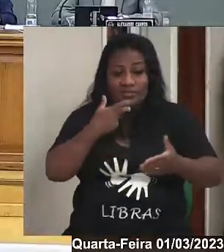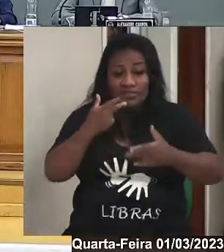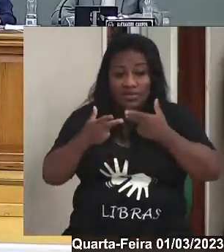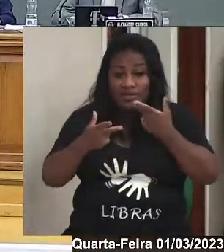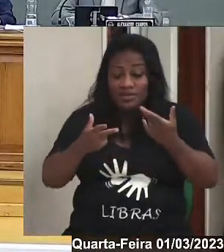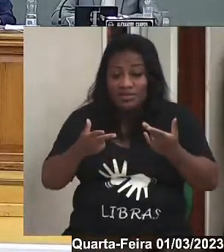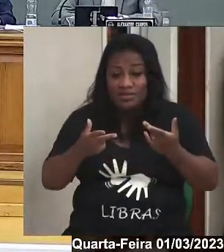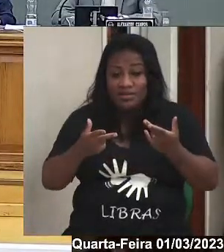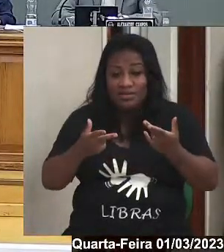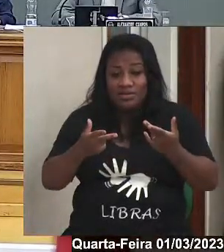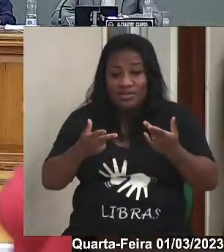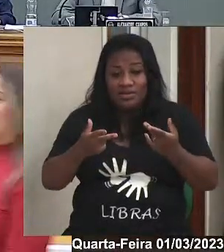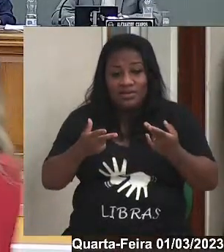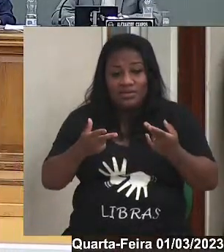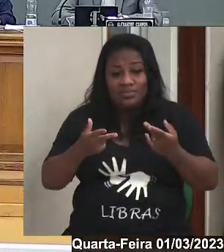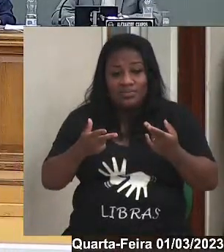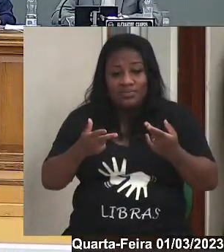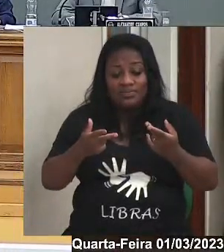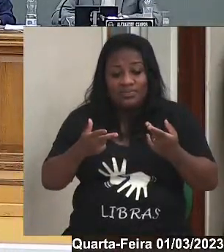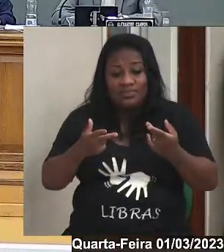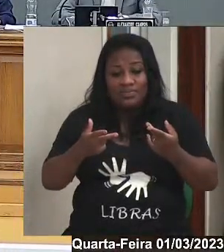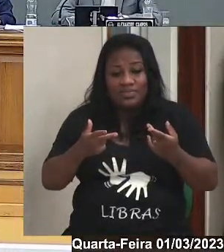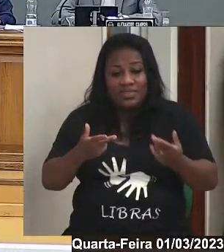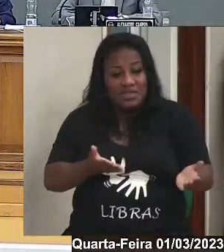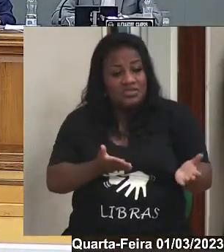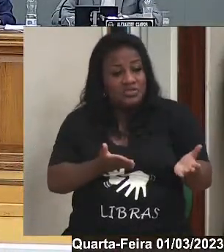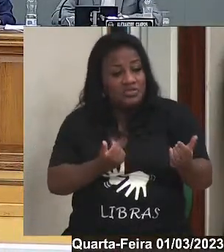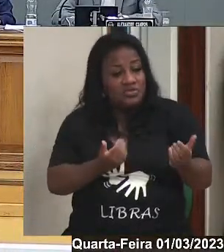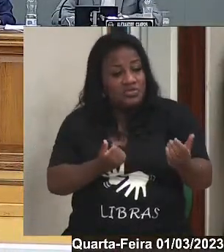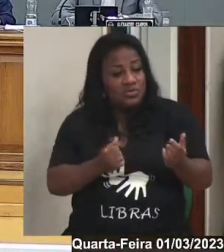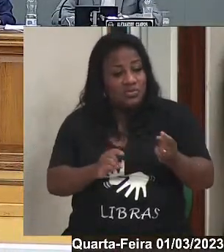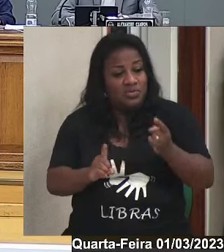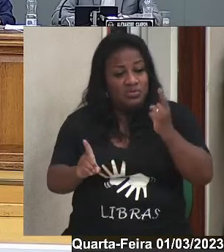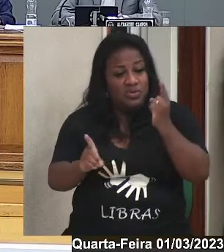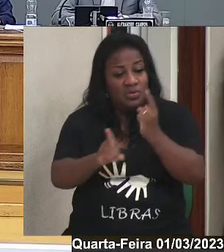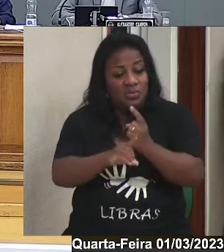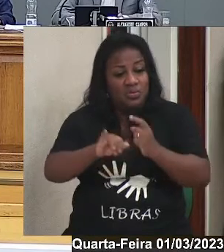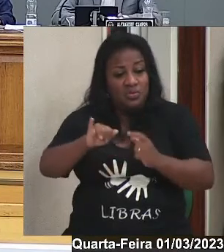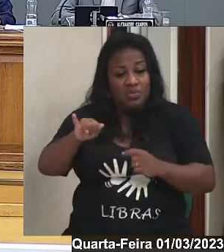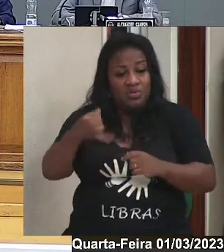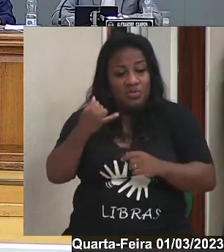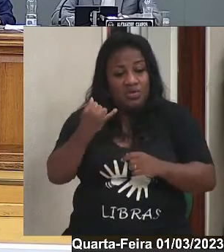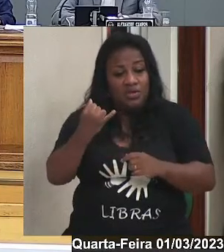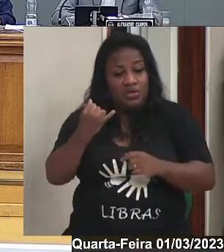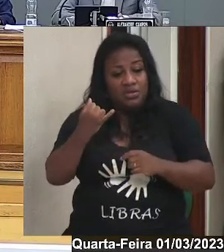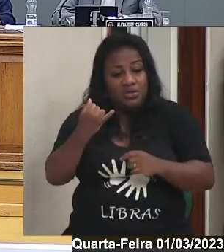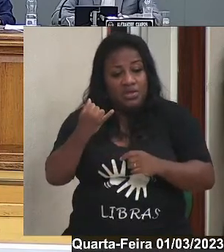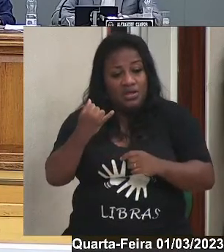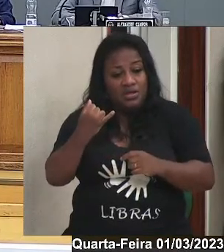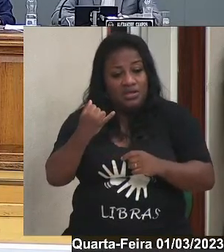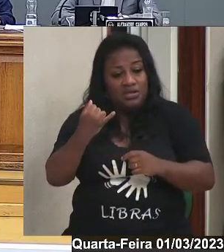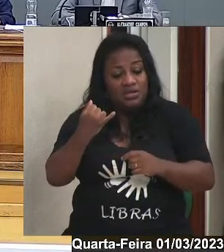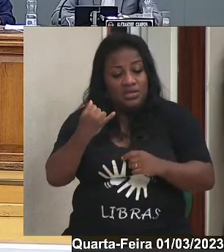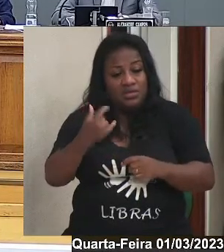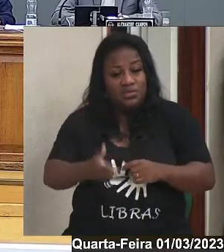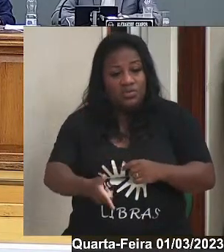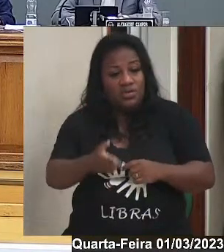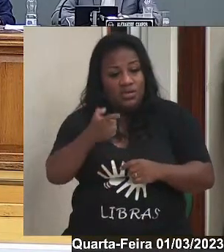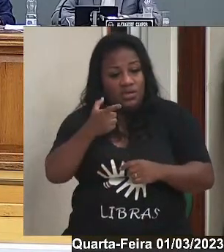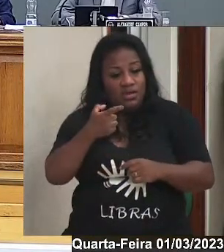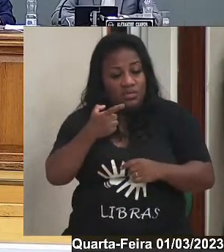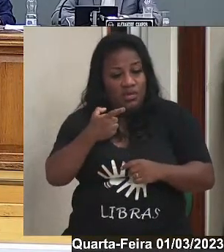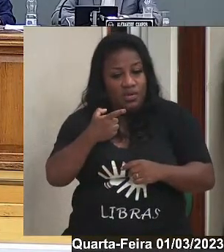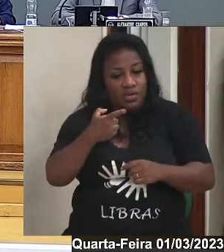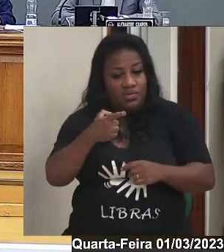estou falando. Ele disse a seguinte frase: esses jovens só encontram oportunidade na pistola e na biqueira. Mas como